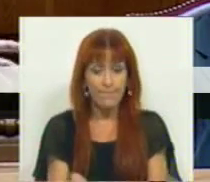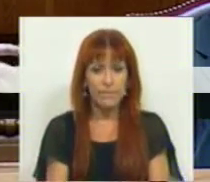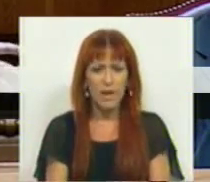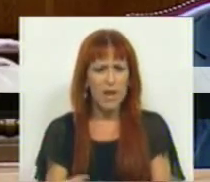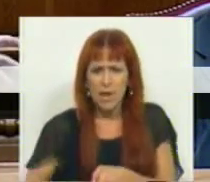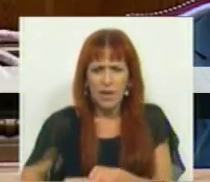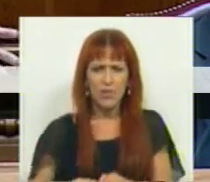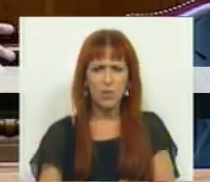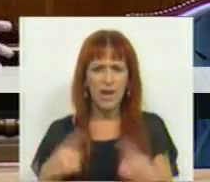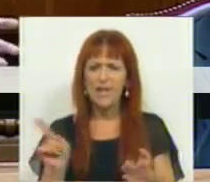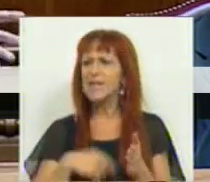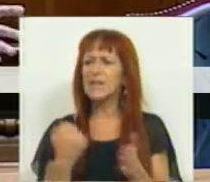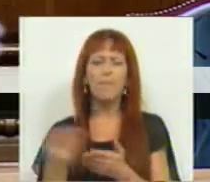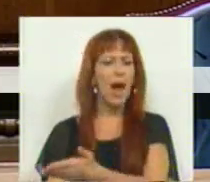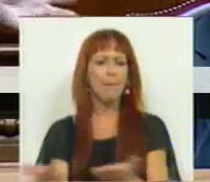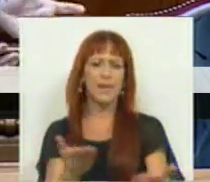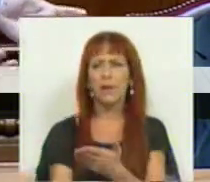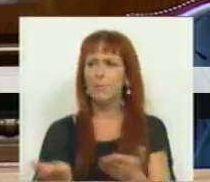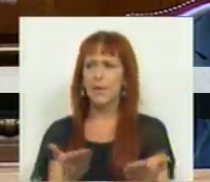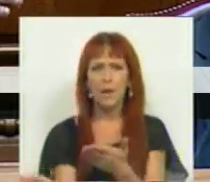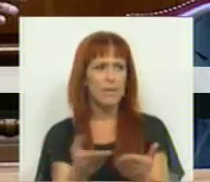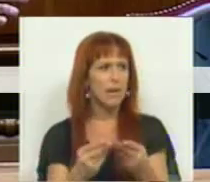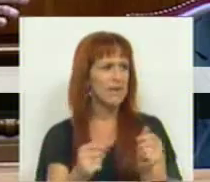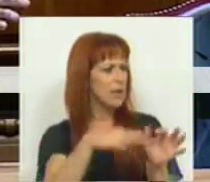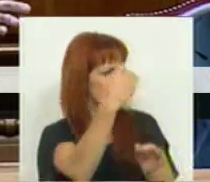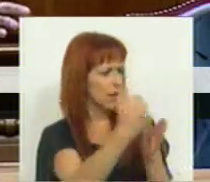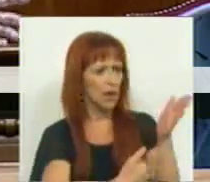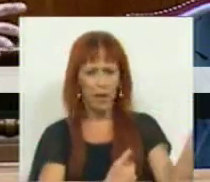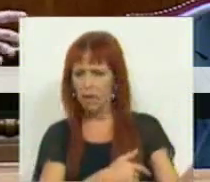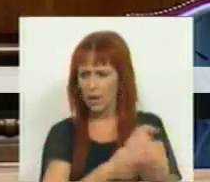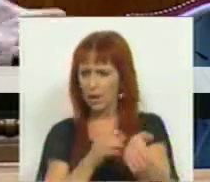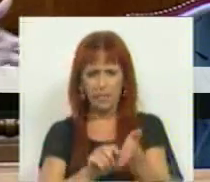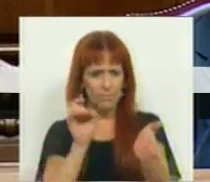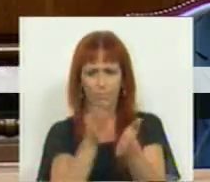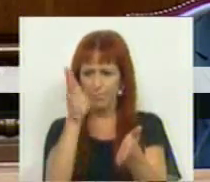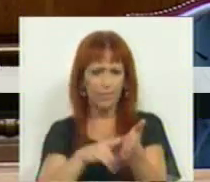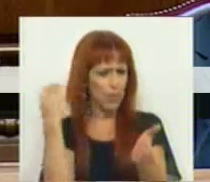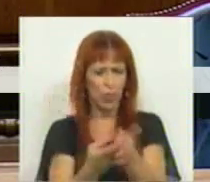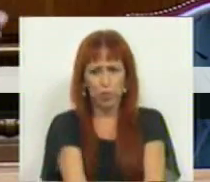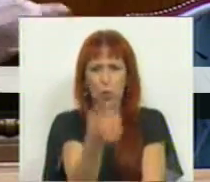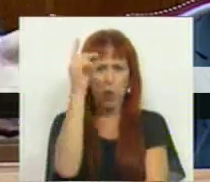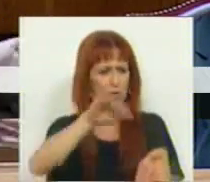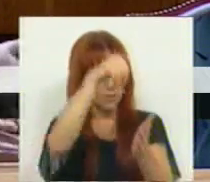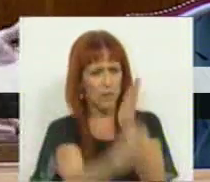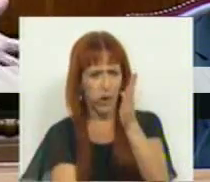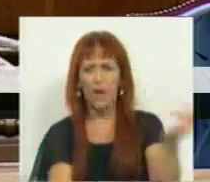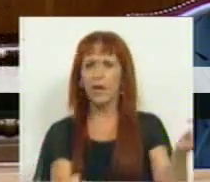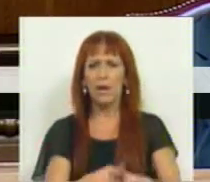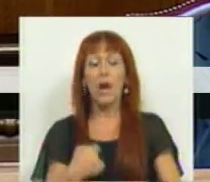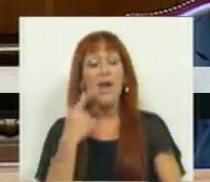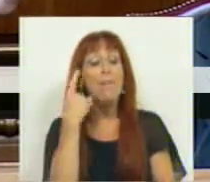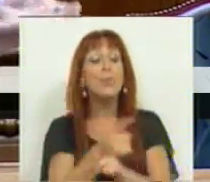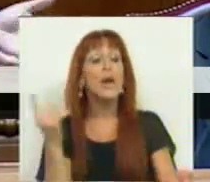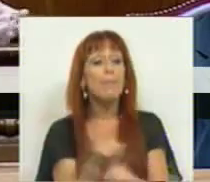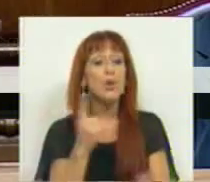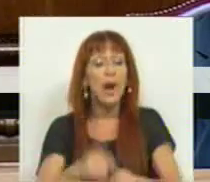nenhum interesse em estar sempre a apresentar matéria que o Tribunal Constitucional possa considerar não constitucional. É preciso olhar a